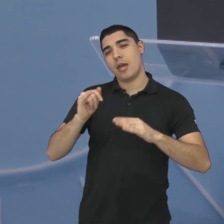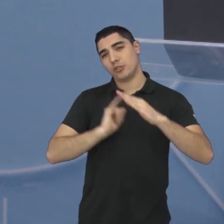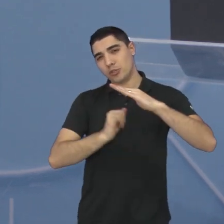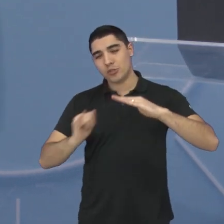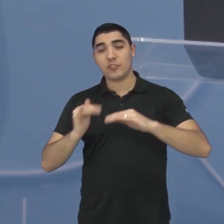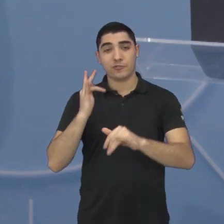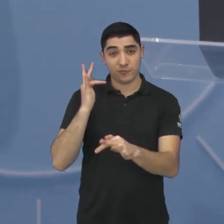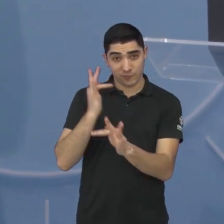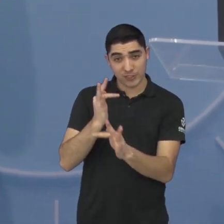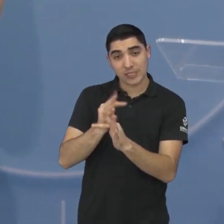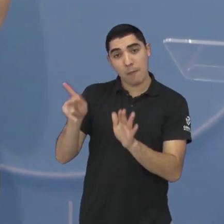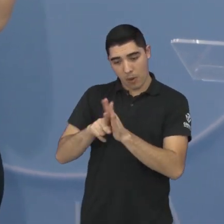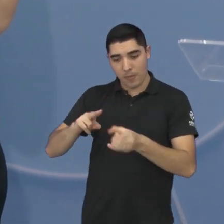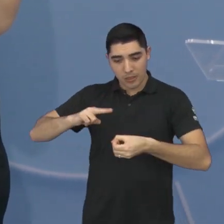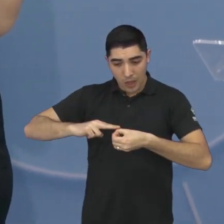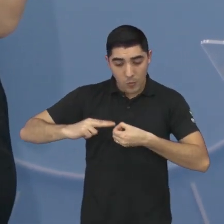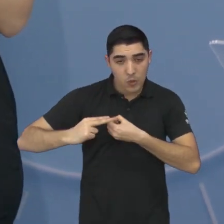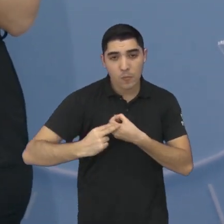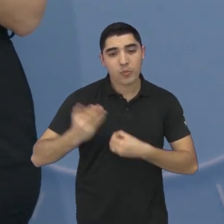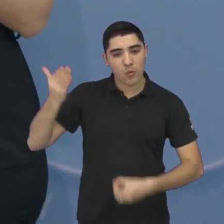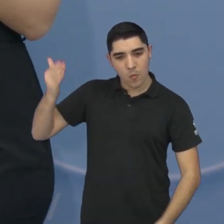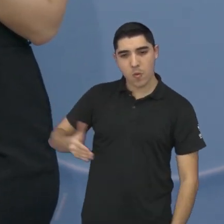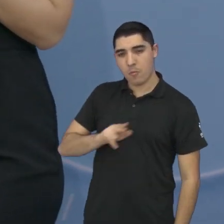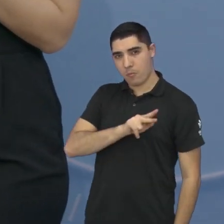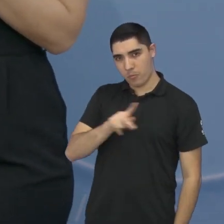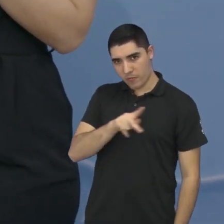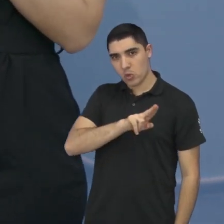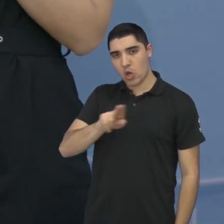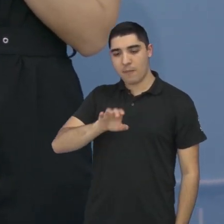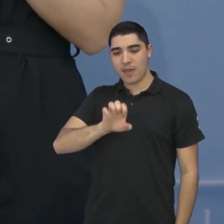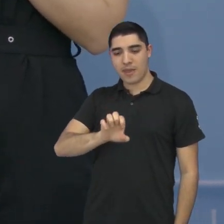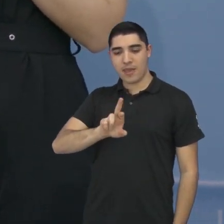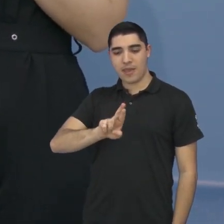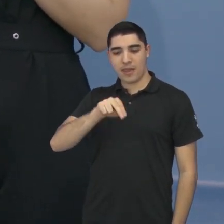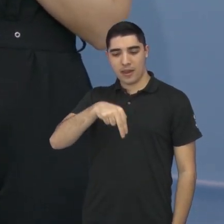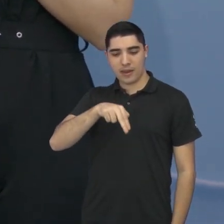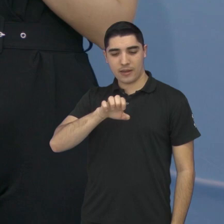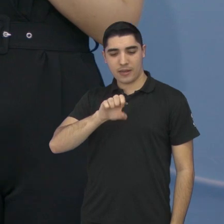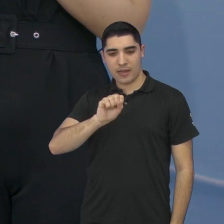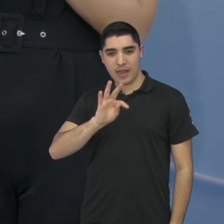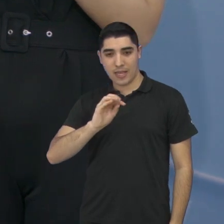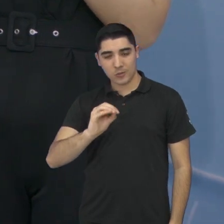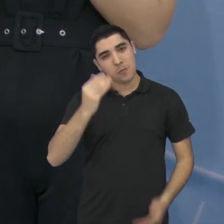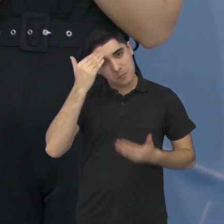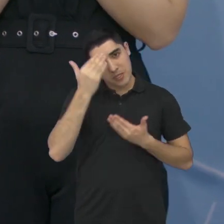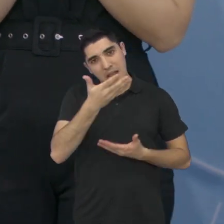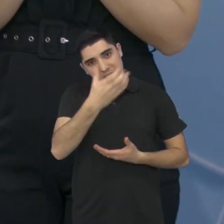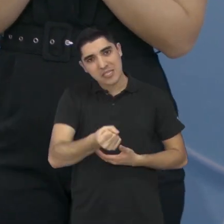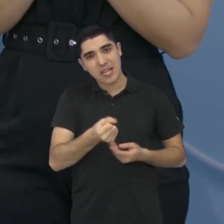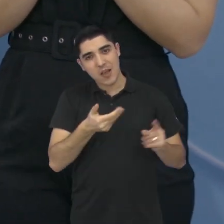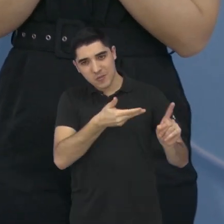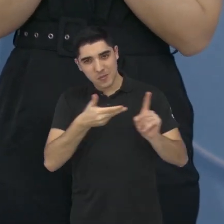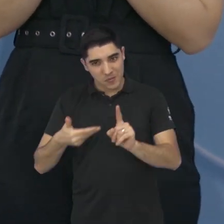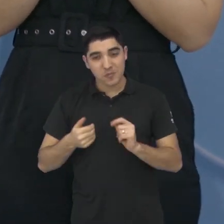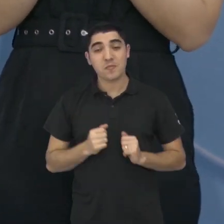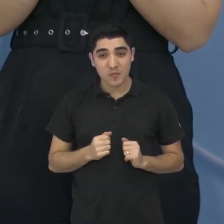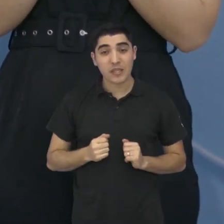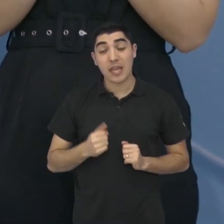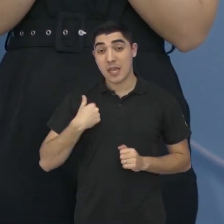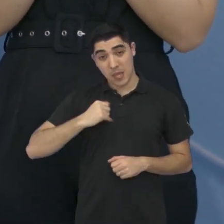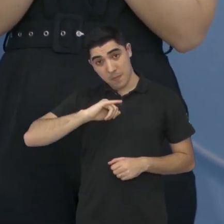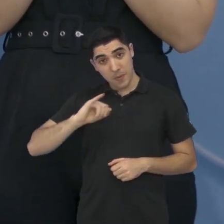de Física da Unicamp, o doutor Ernesto Kemp. Muito obrigada por aceitar esse convite, professor.